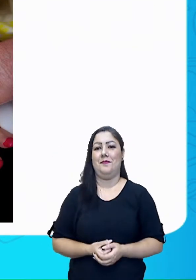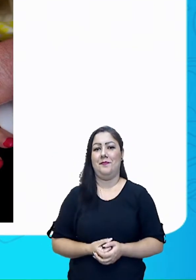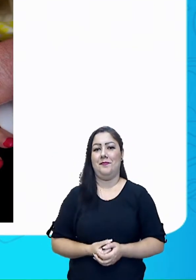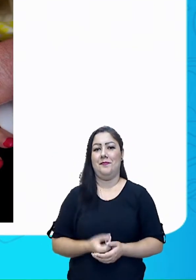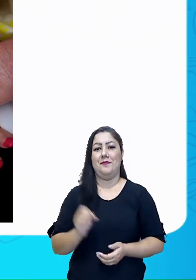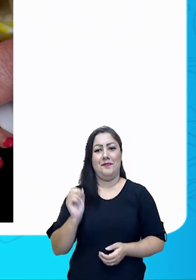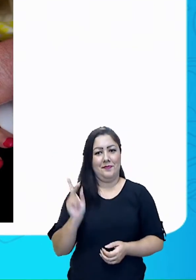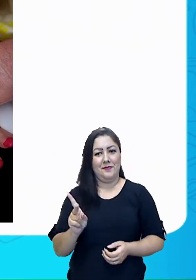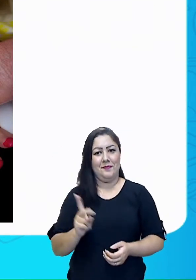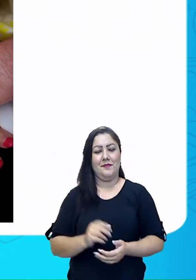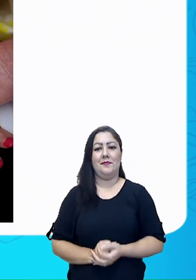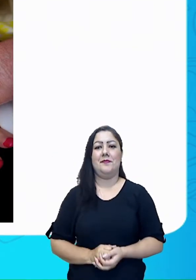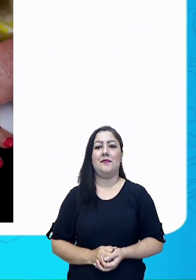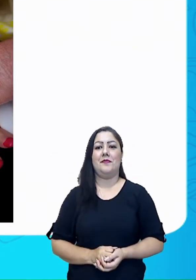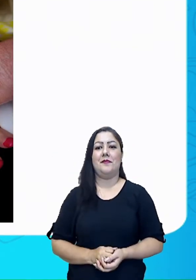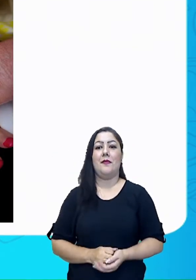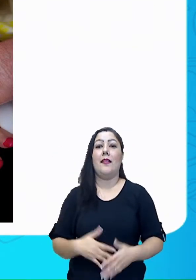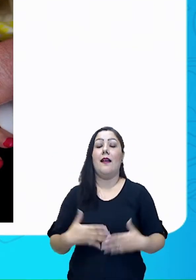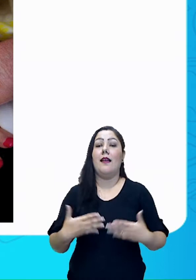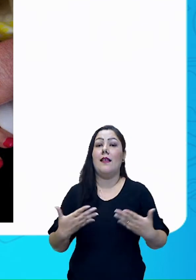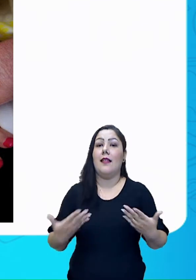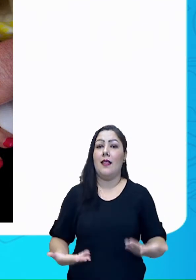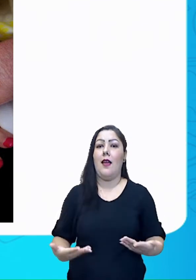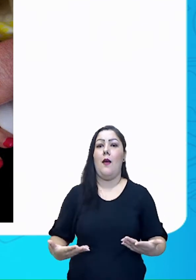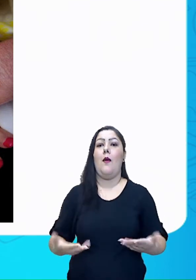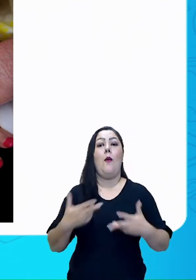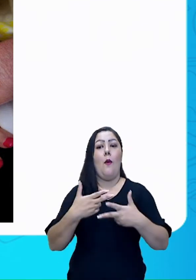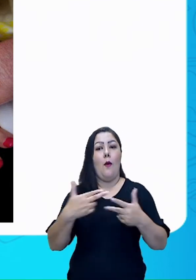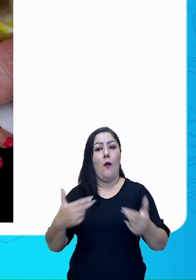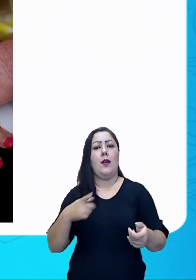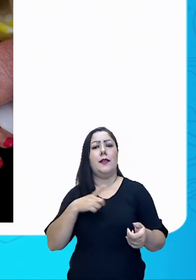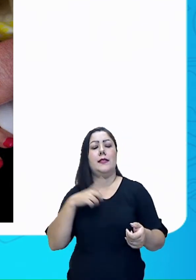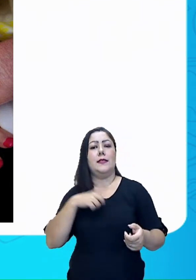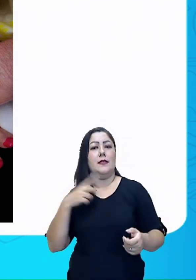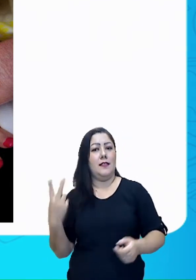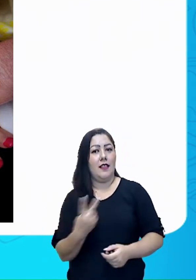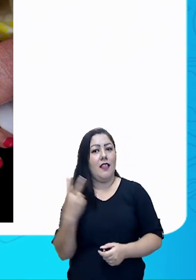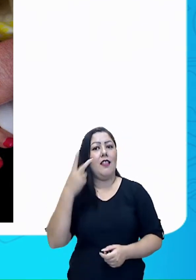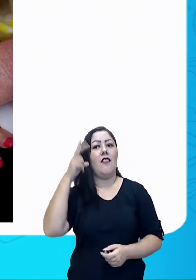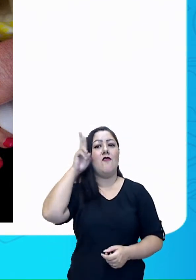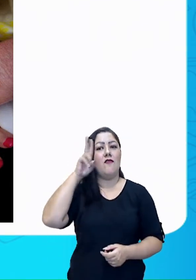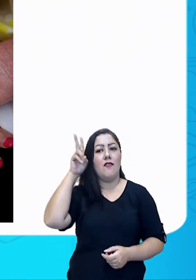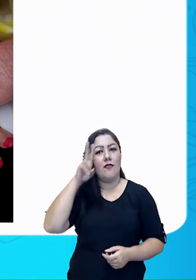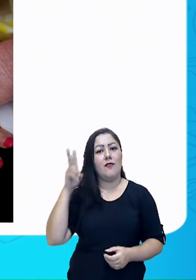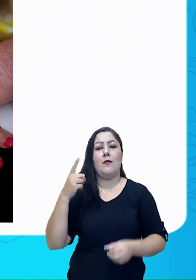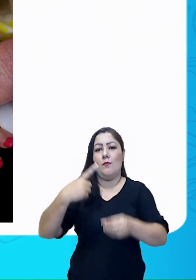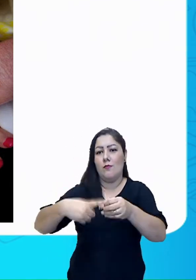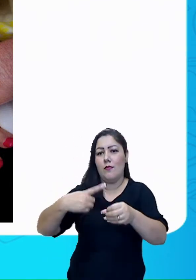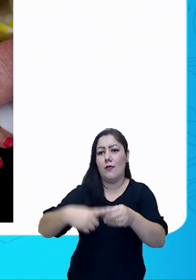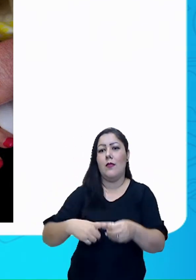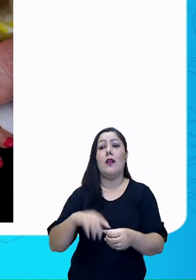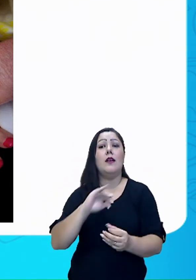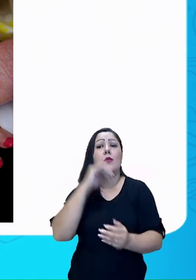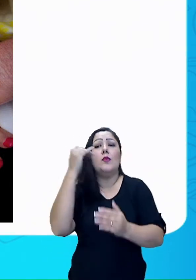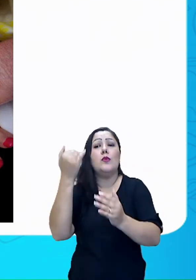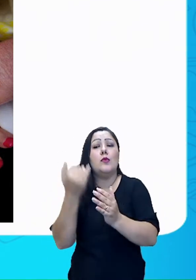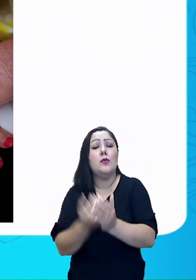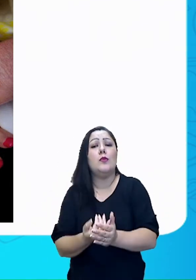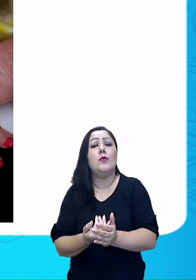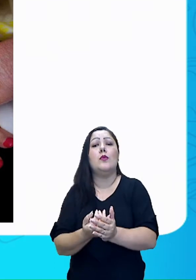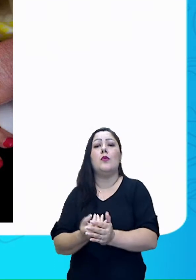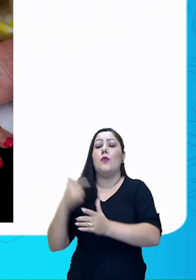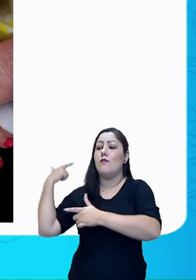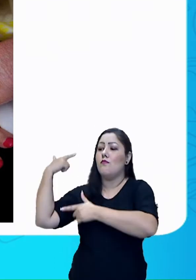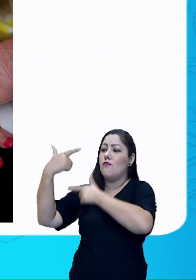ok? Assim, o patrimônio de uma comunidade é tudo aquilo que é transmitido de uma